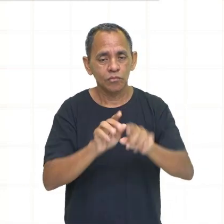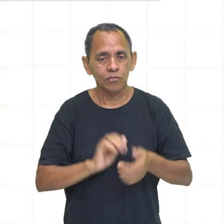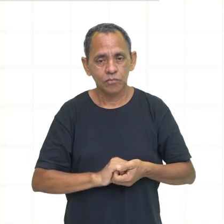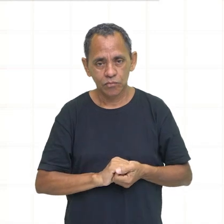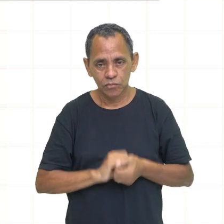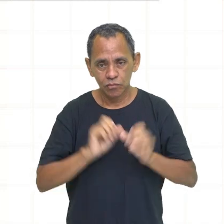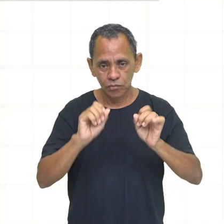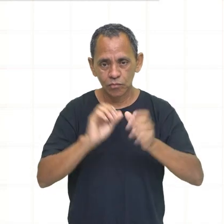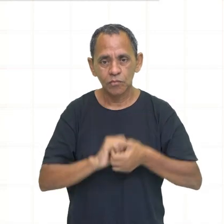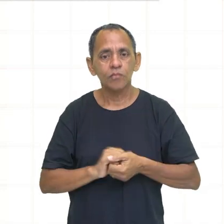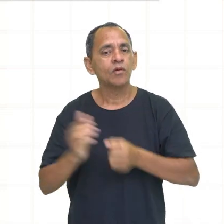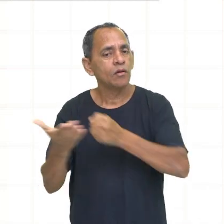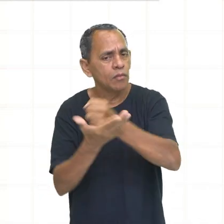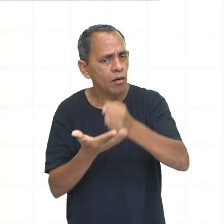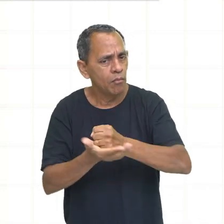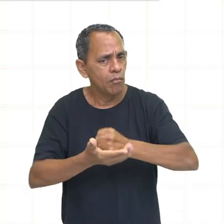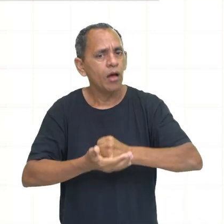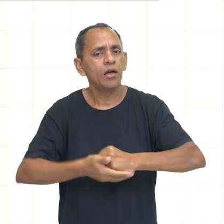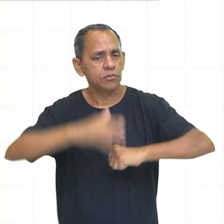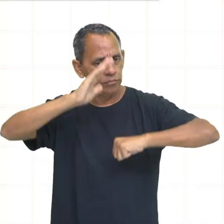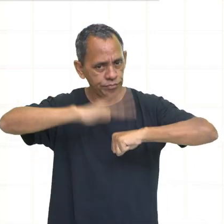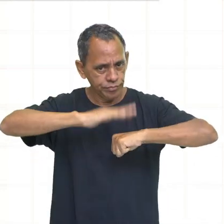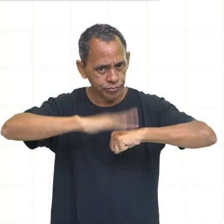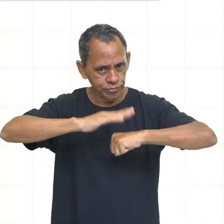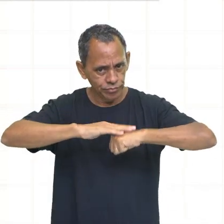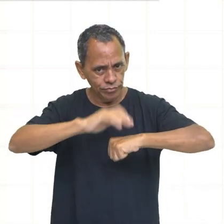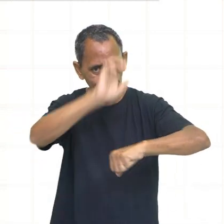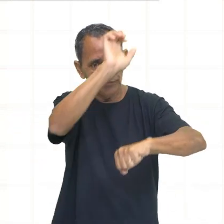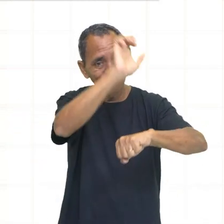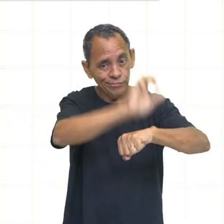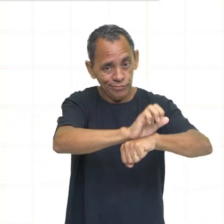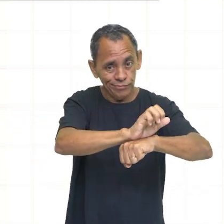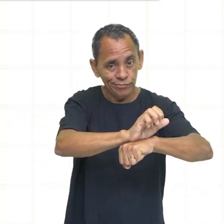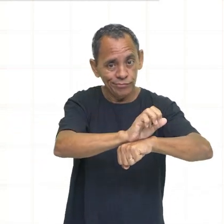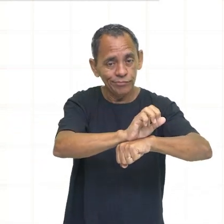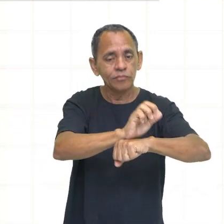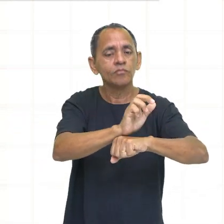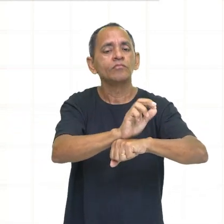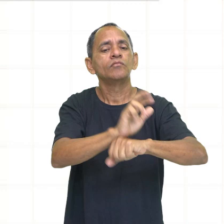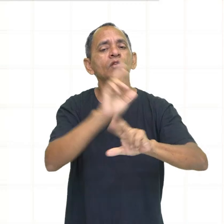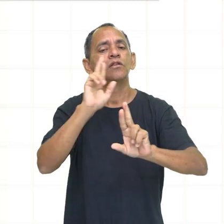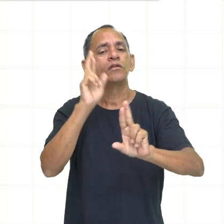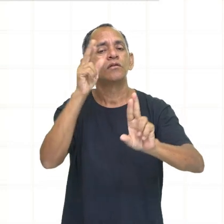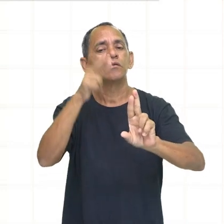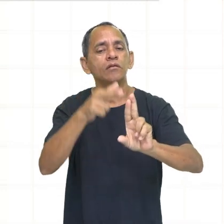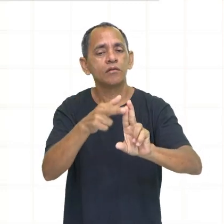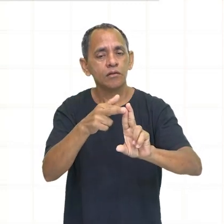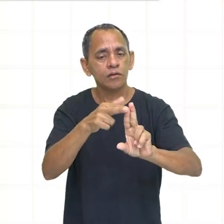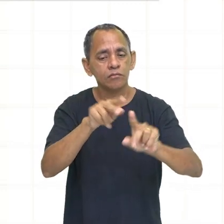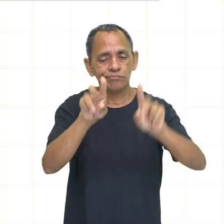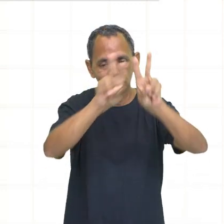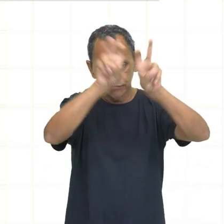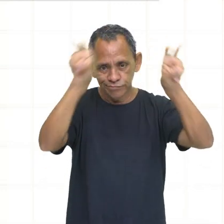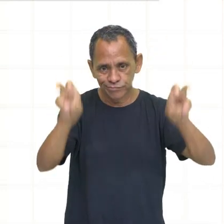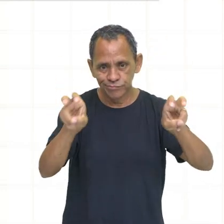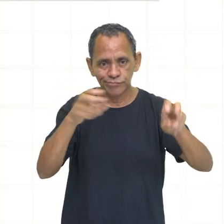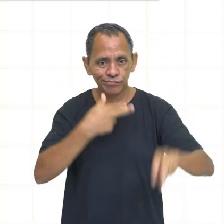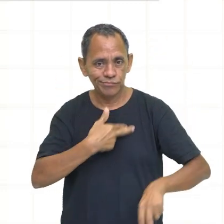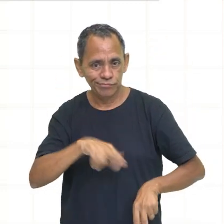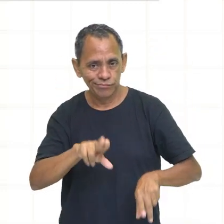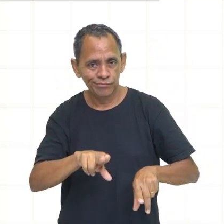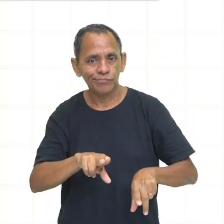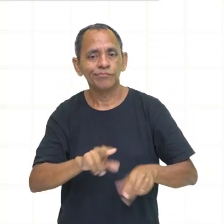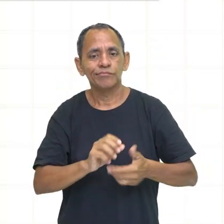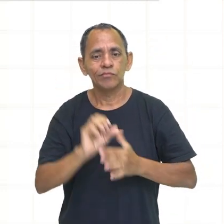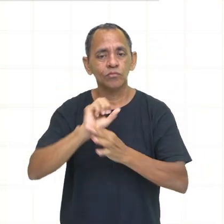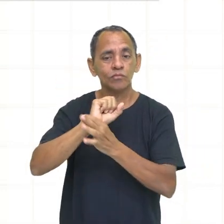estabelecer uma base para a autonomia do Estado em relação às questões religiosas e